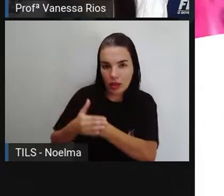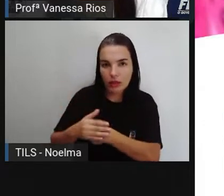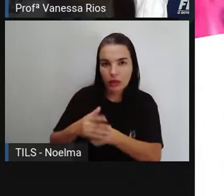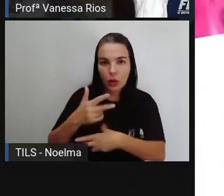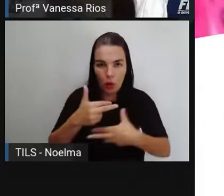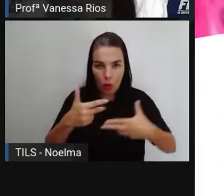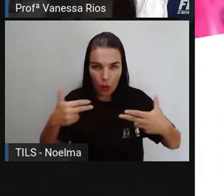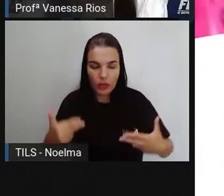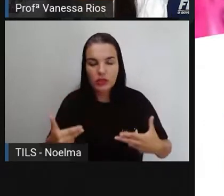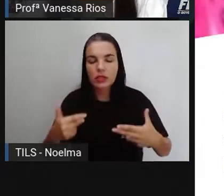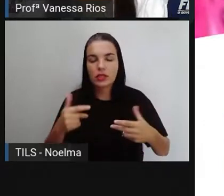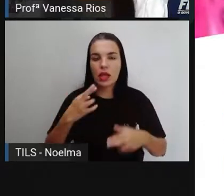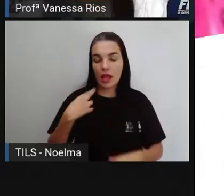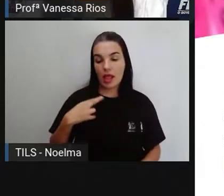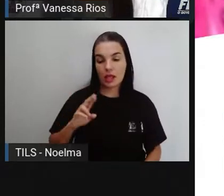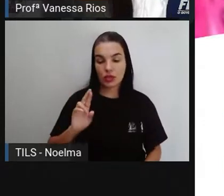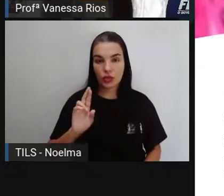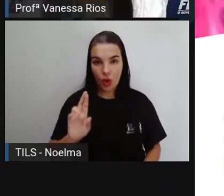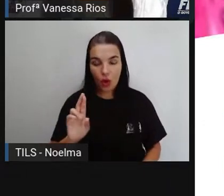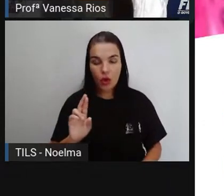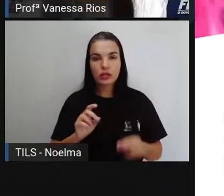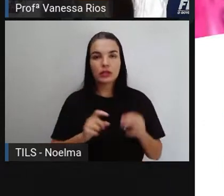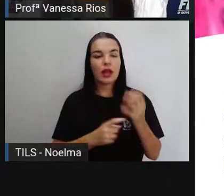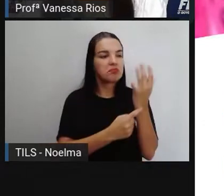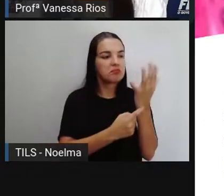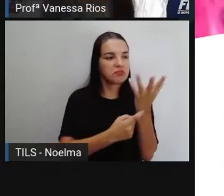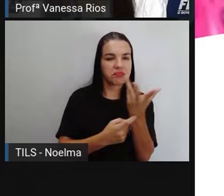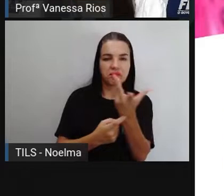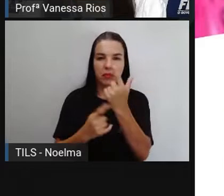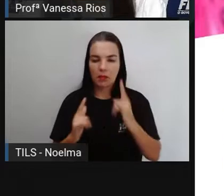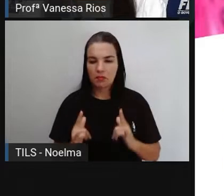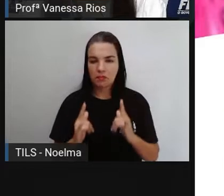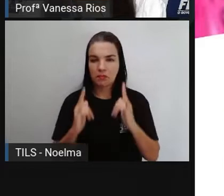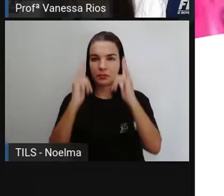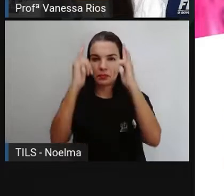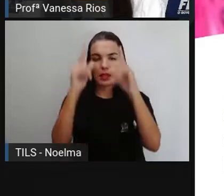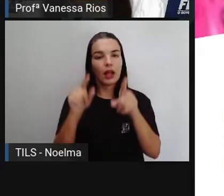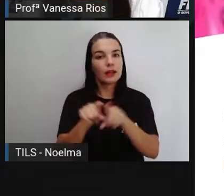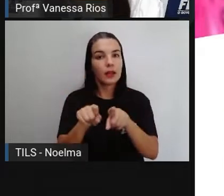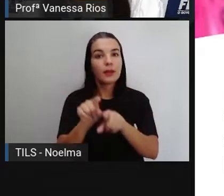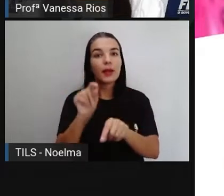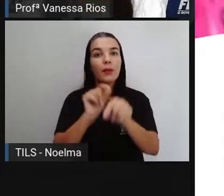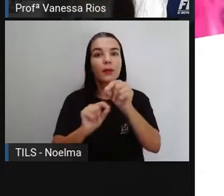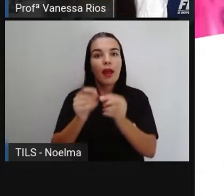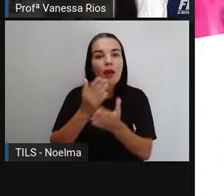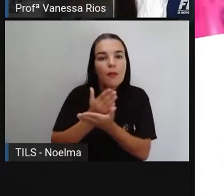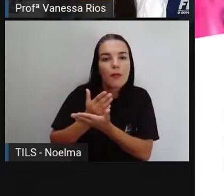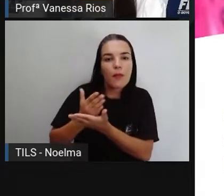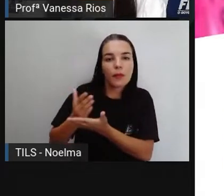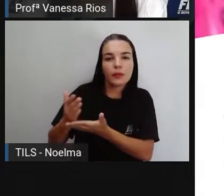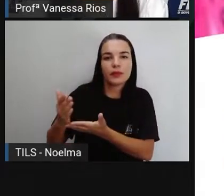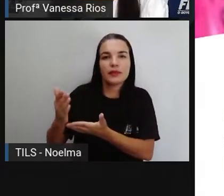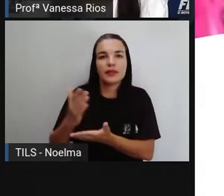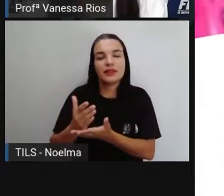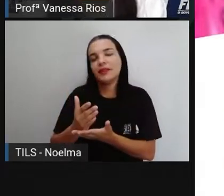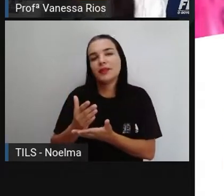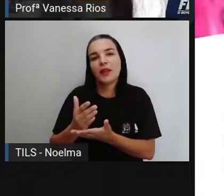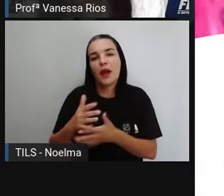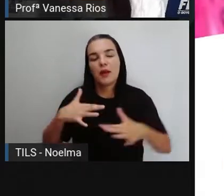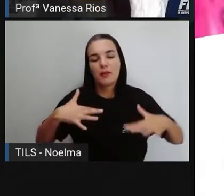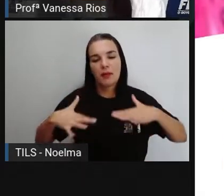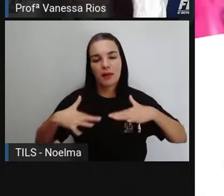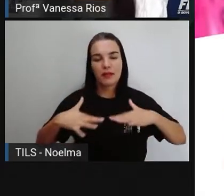religiosas, arquitetônicas, mas também sendo berço aí de típicas manifestações culturais populares,